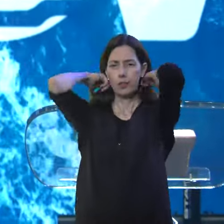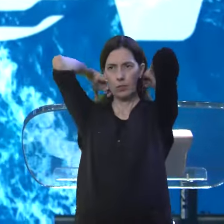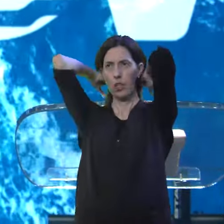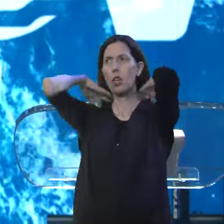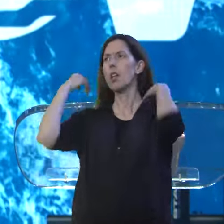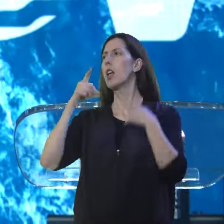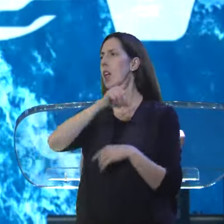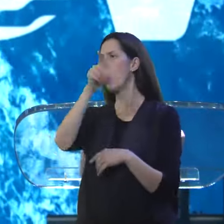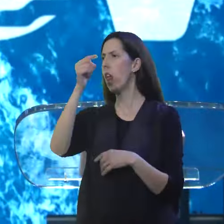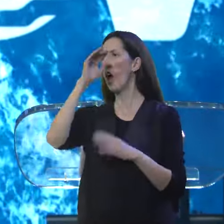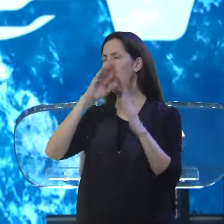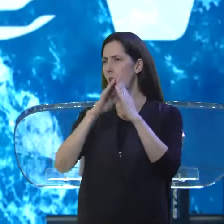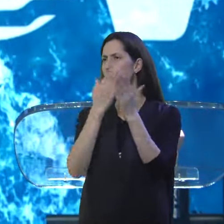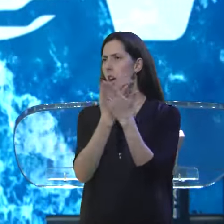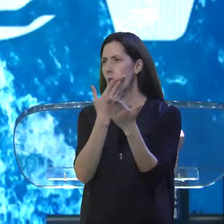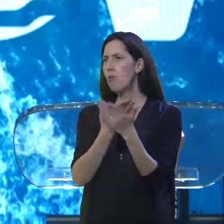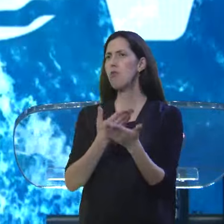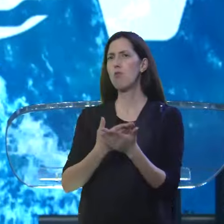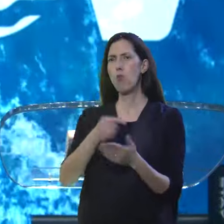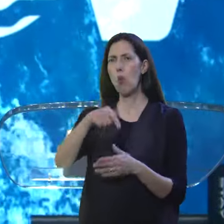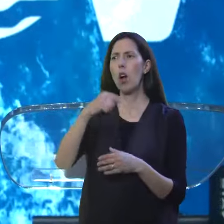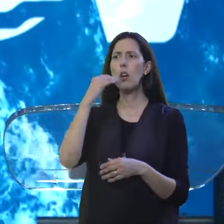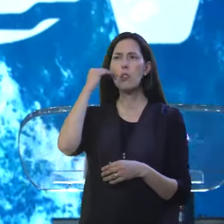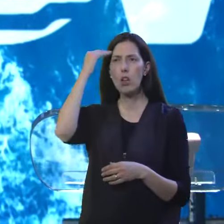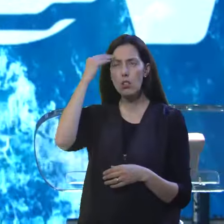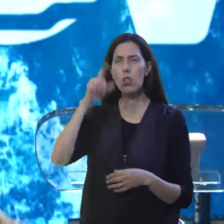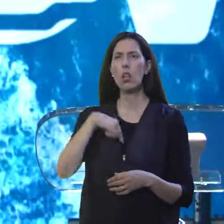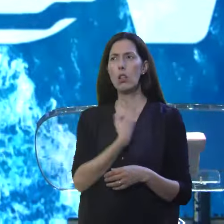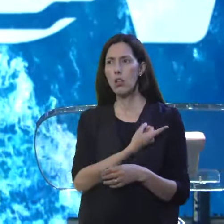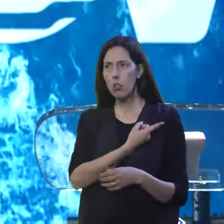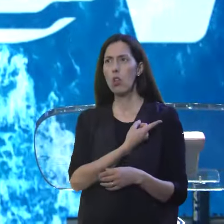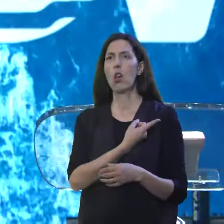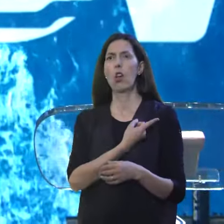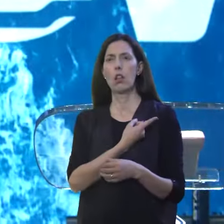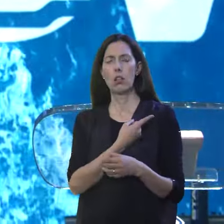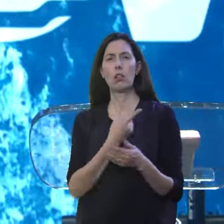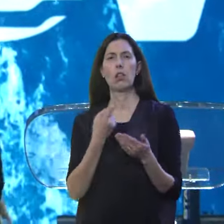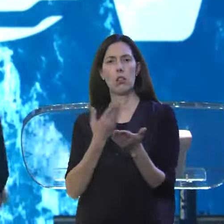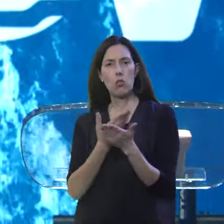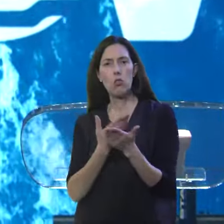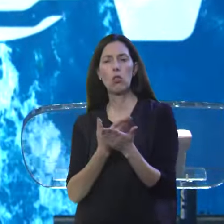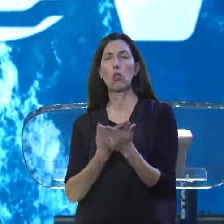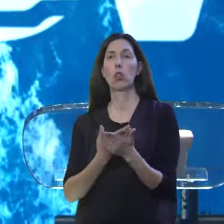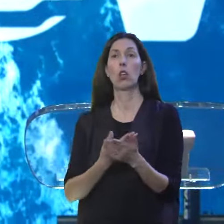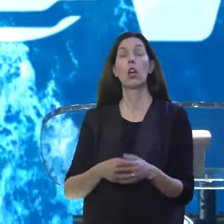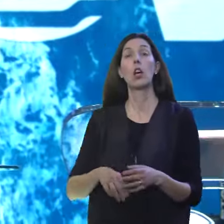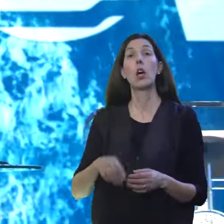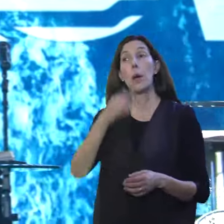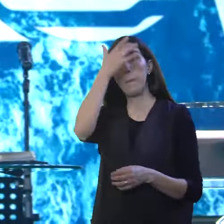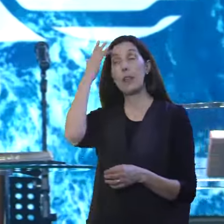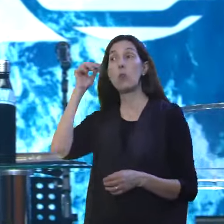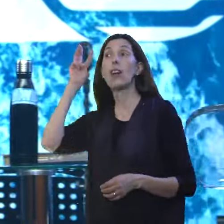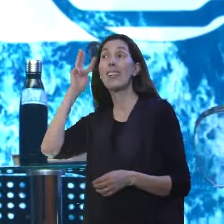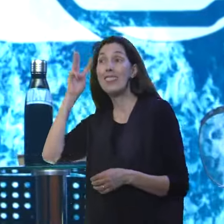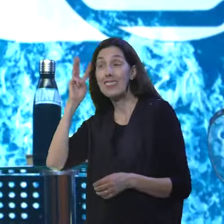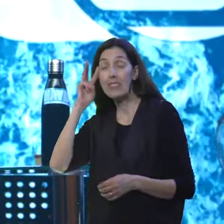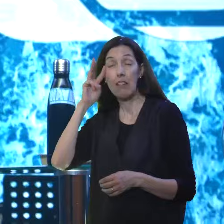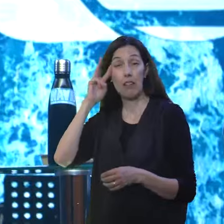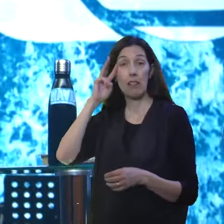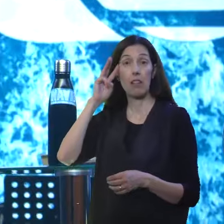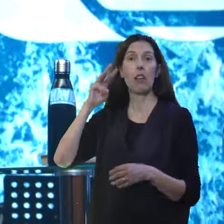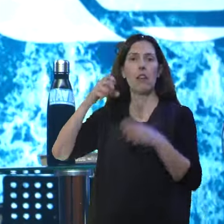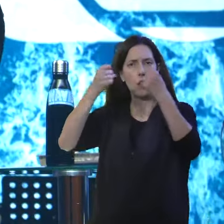foi abençoado aí na school essa quinta? Terça que vem vai ter lá, para você que é da school de terça, a palavra sobre namoro. Em vez